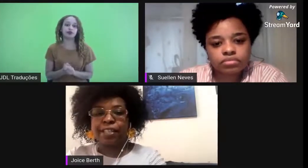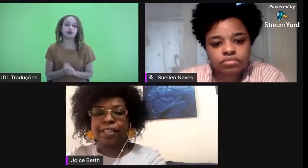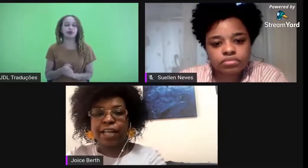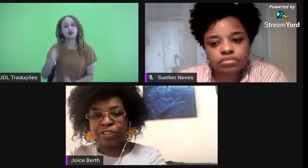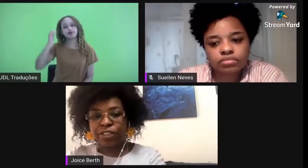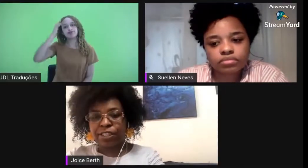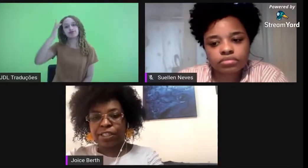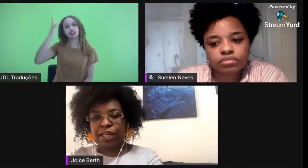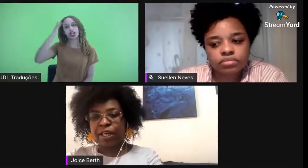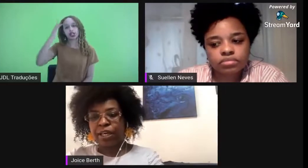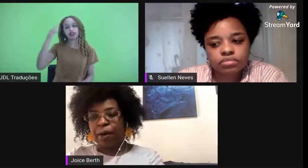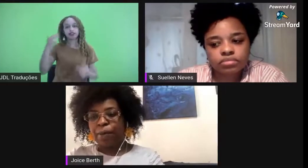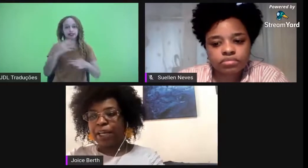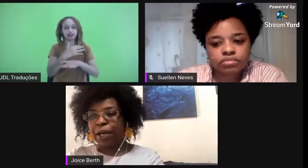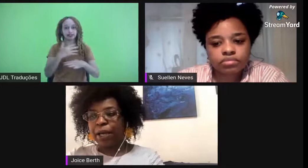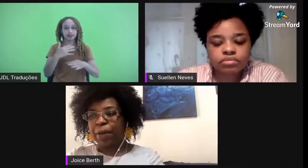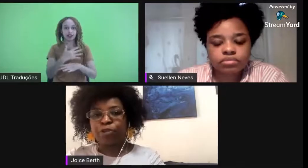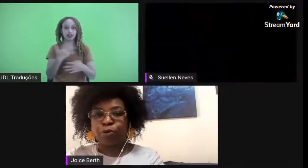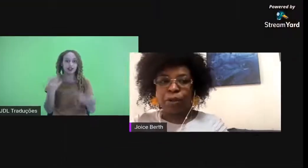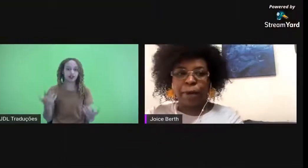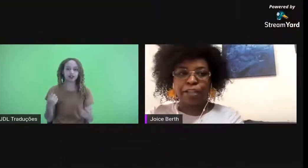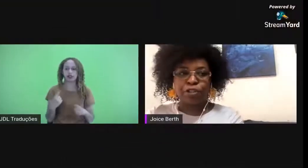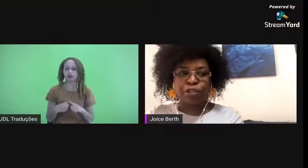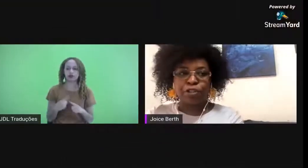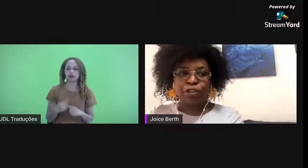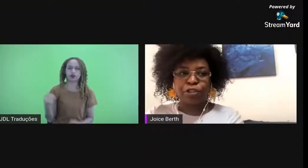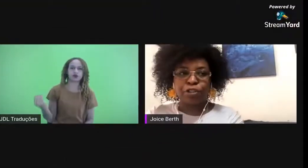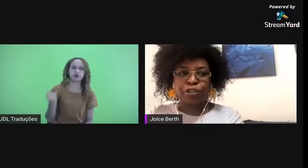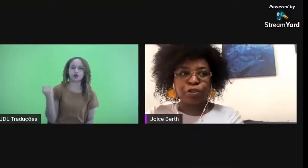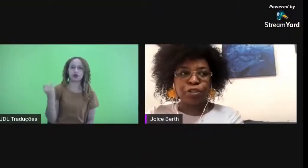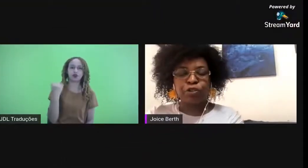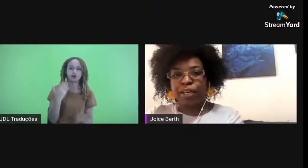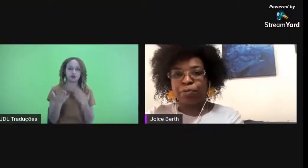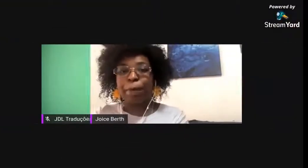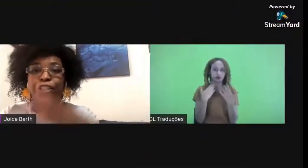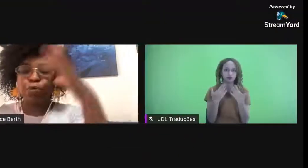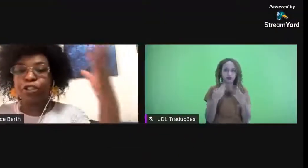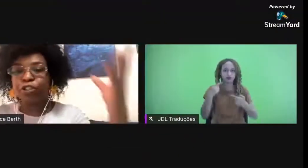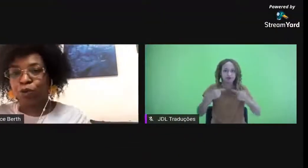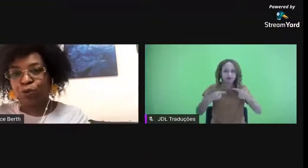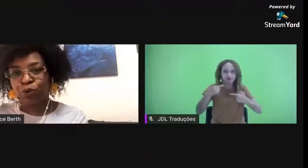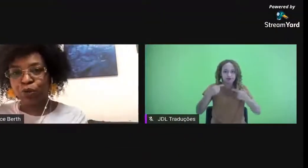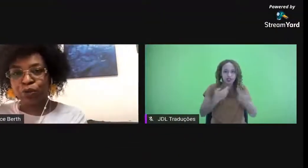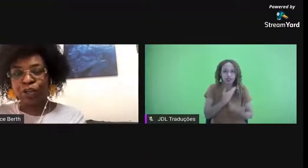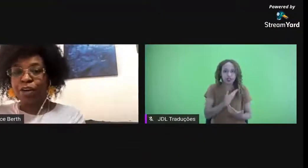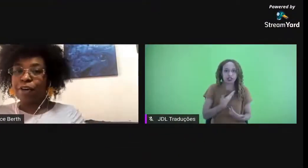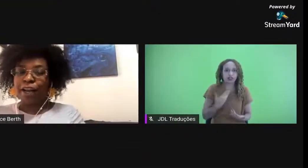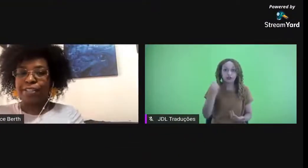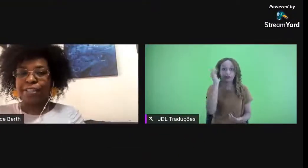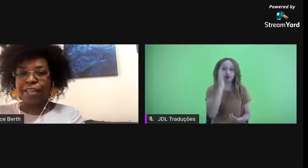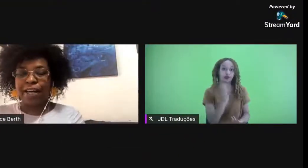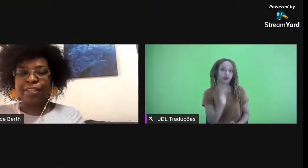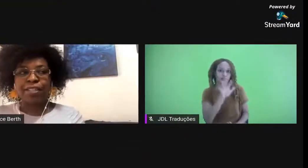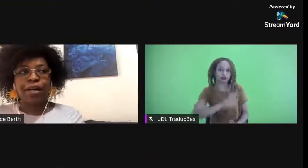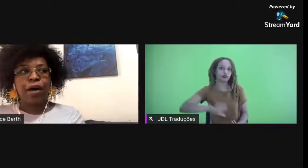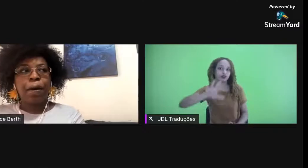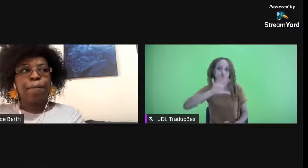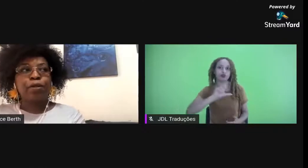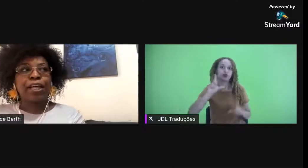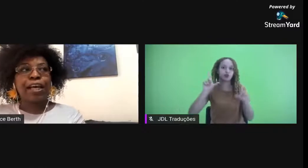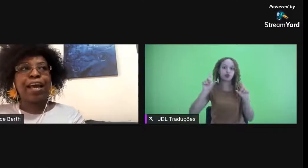pensar em cidades, né? Por que é importante para o debate político brasileiro, para o debate político como um todo, falar em